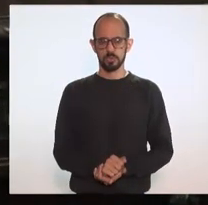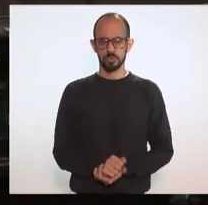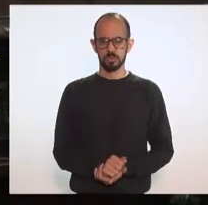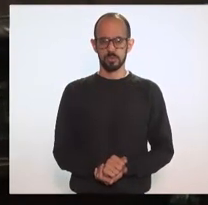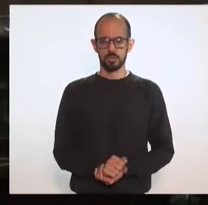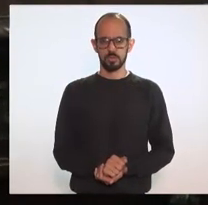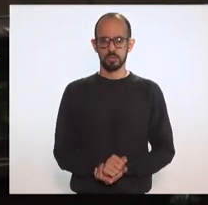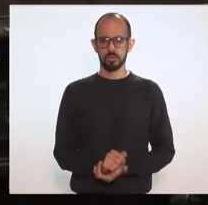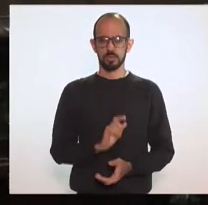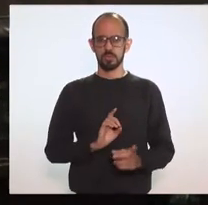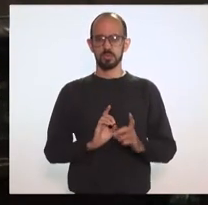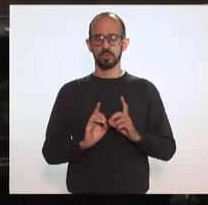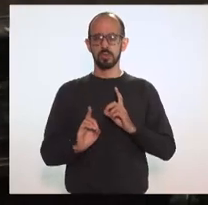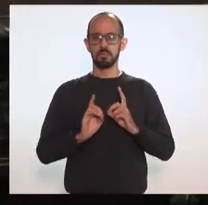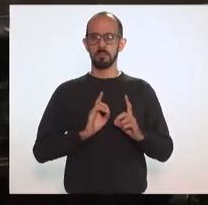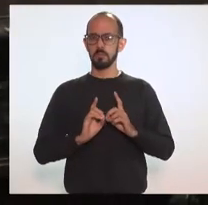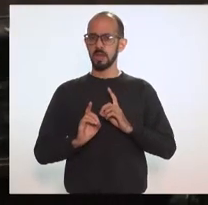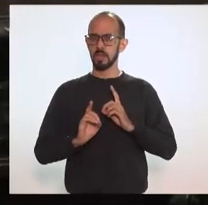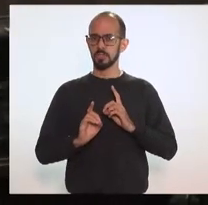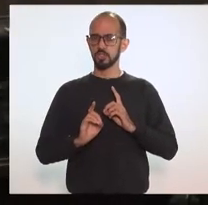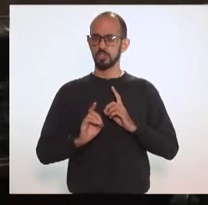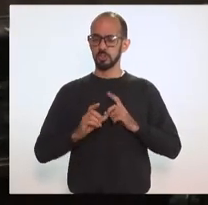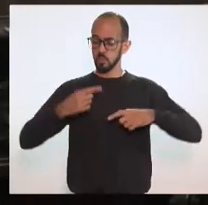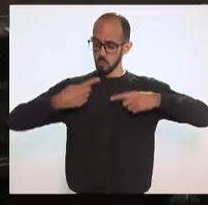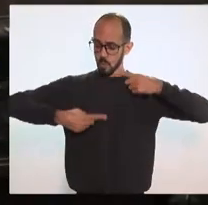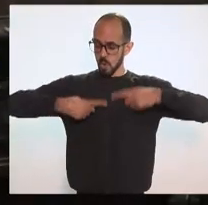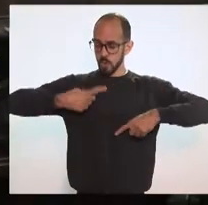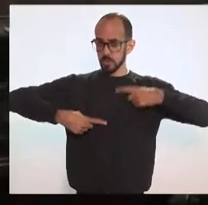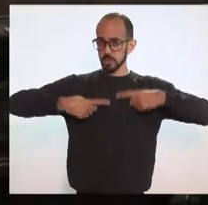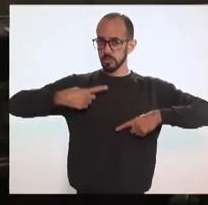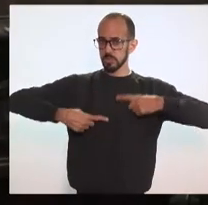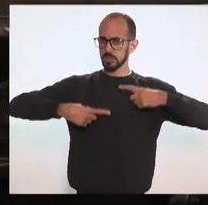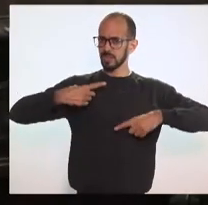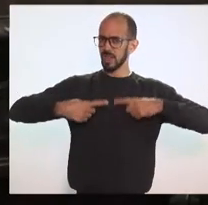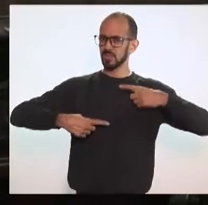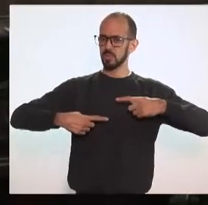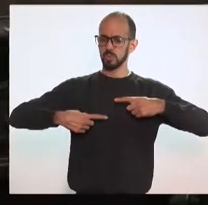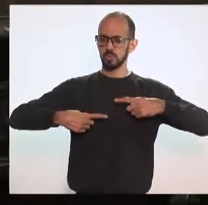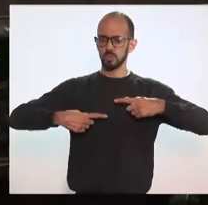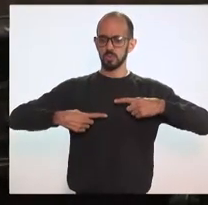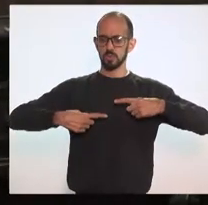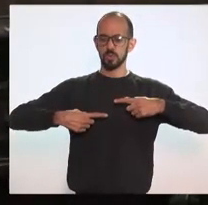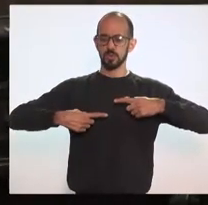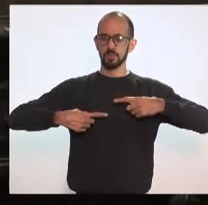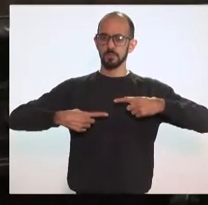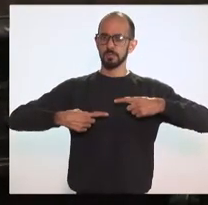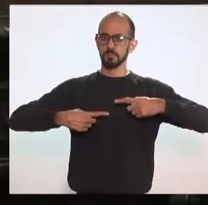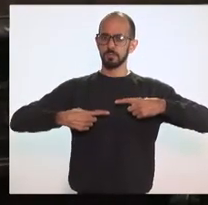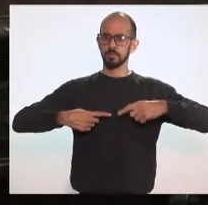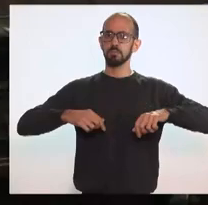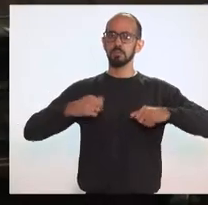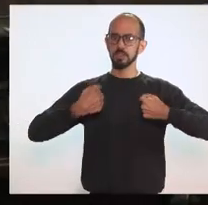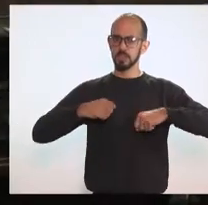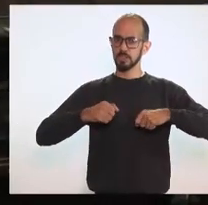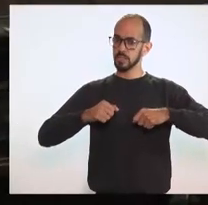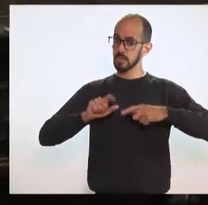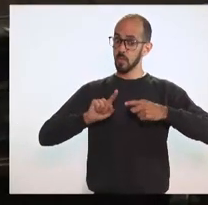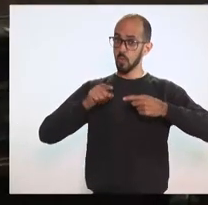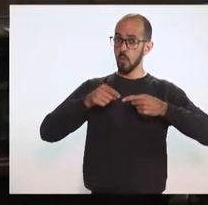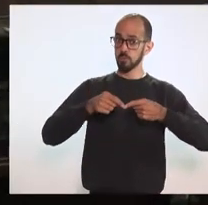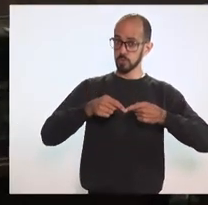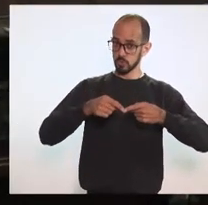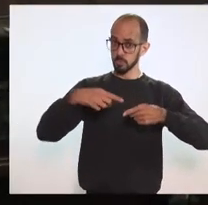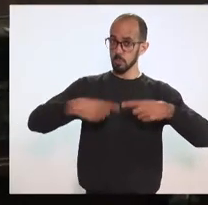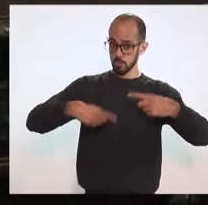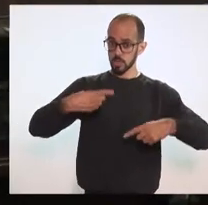debate é politizado no pior sentido da expressão isso tem que ser objeto de discussão política sim